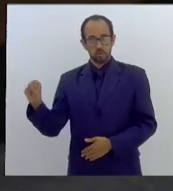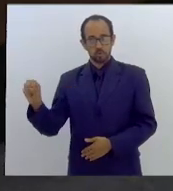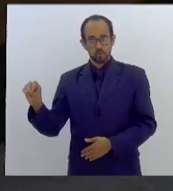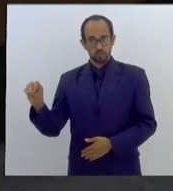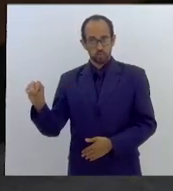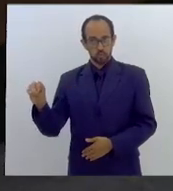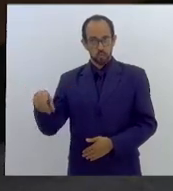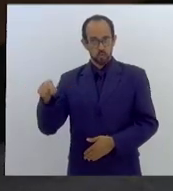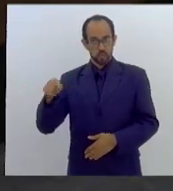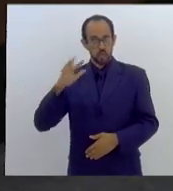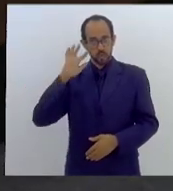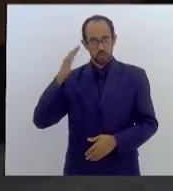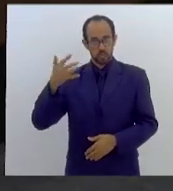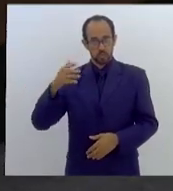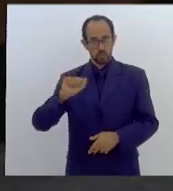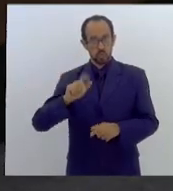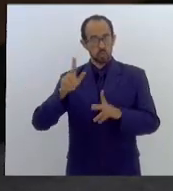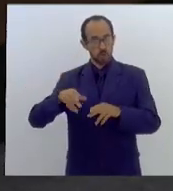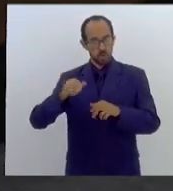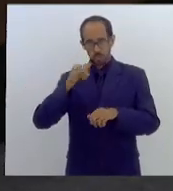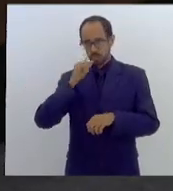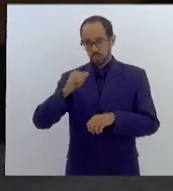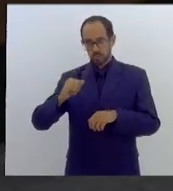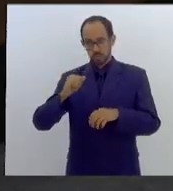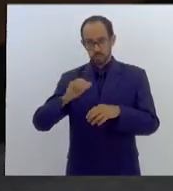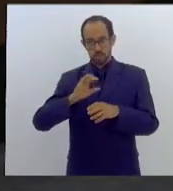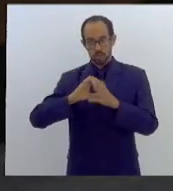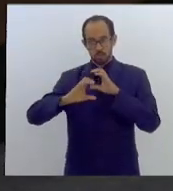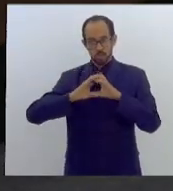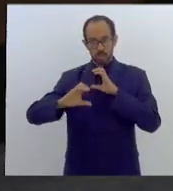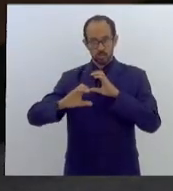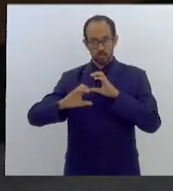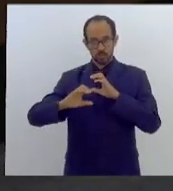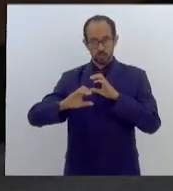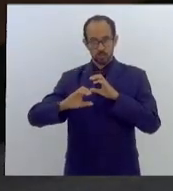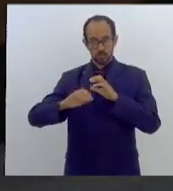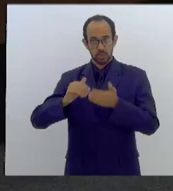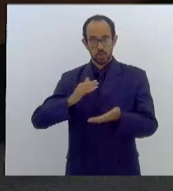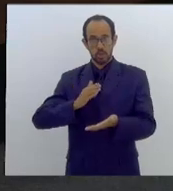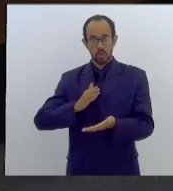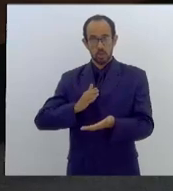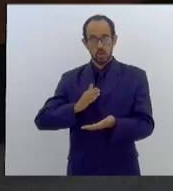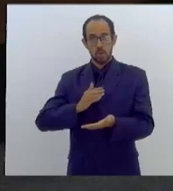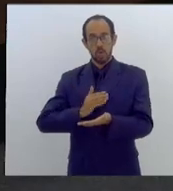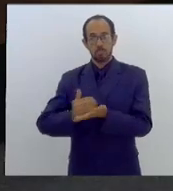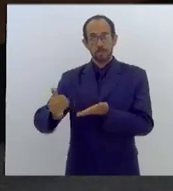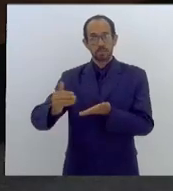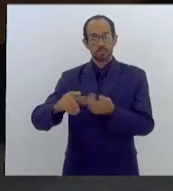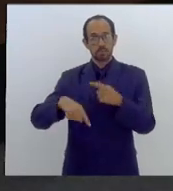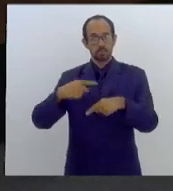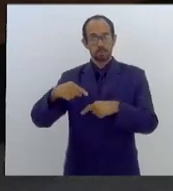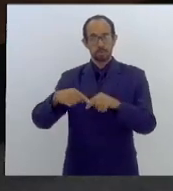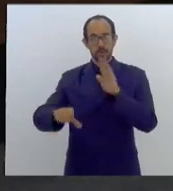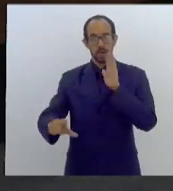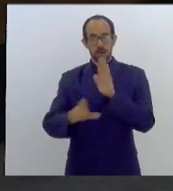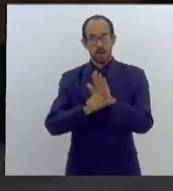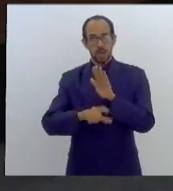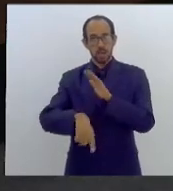energia e telecomunicações, para que entrasse em vigor depois da lei do PPA,